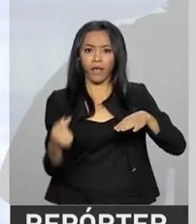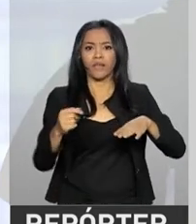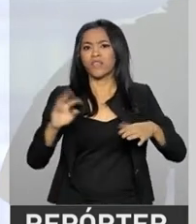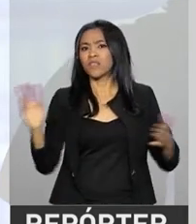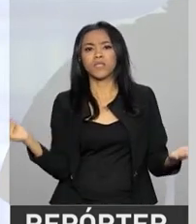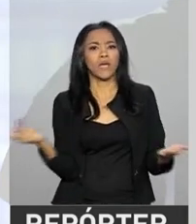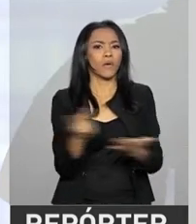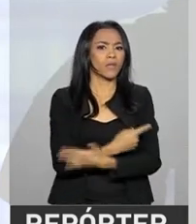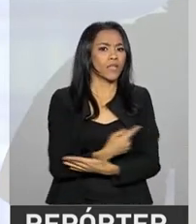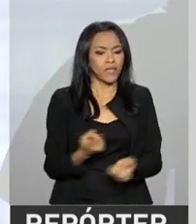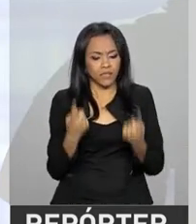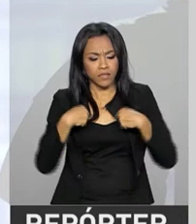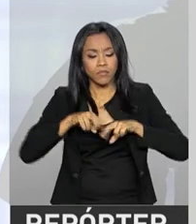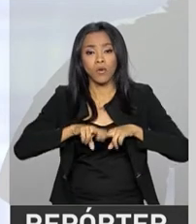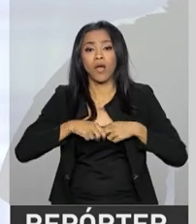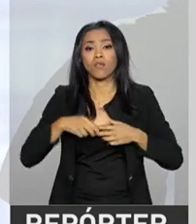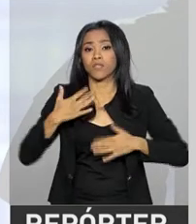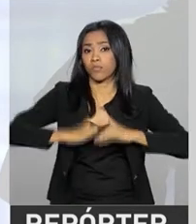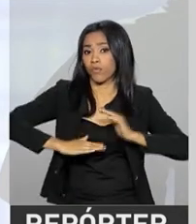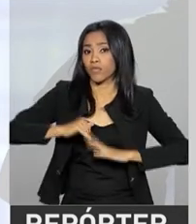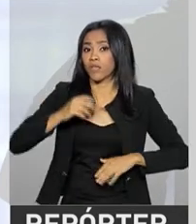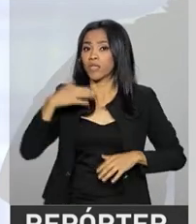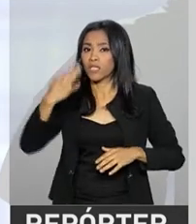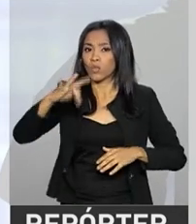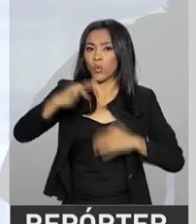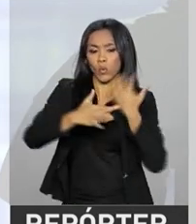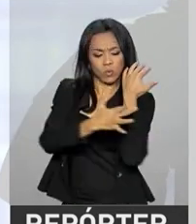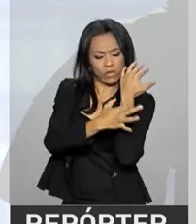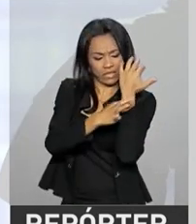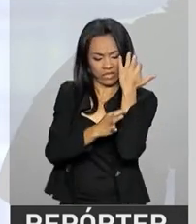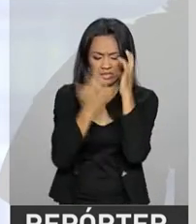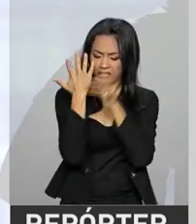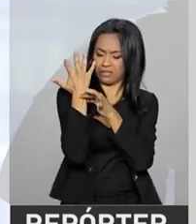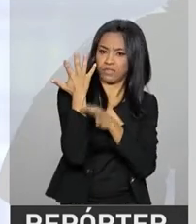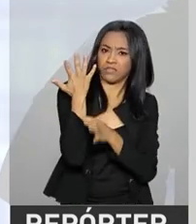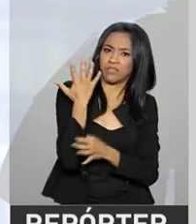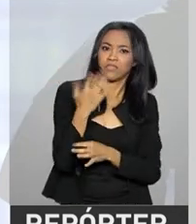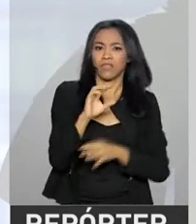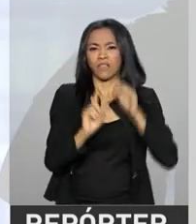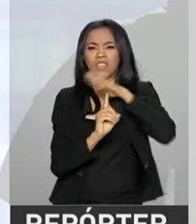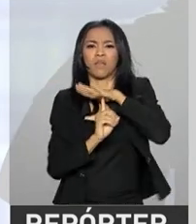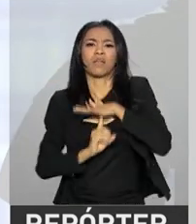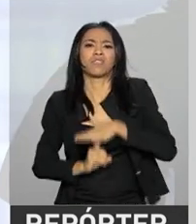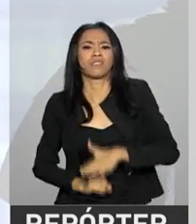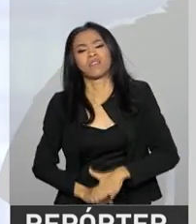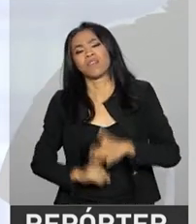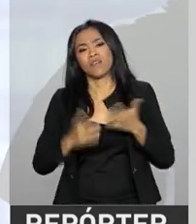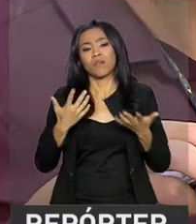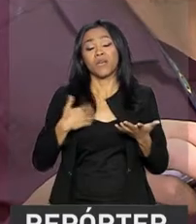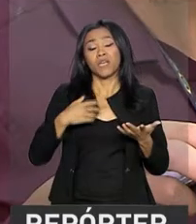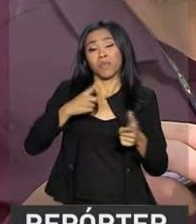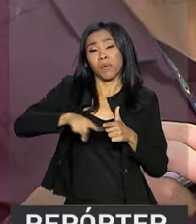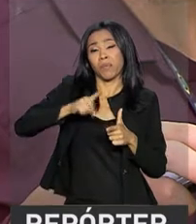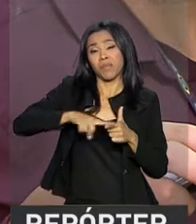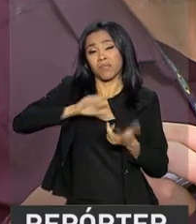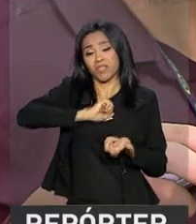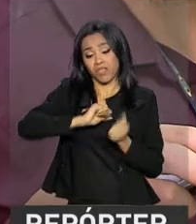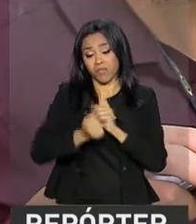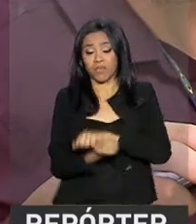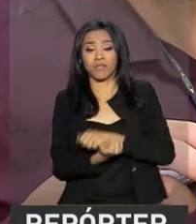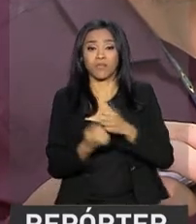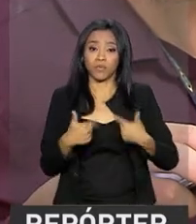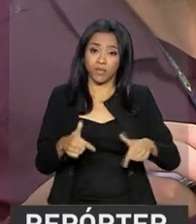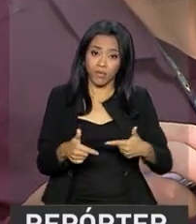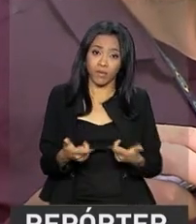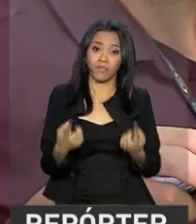adoecimentos ocupacionais, como tendinites, depressão, estresse grave e transtornos de adaptação. O que nós precisamos fazer,